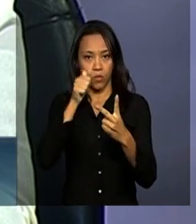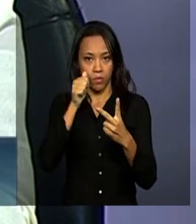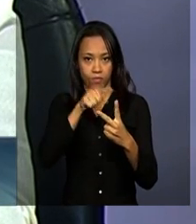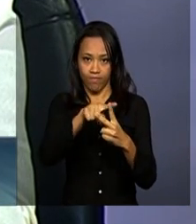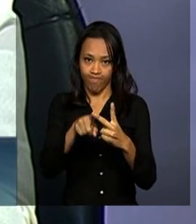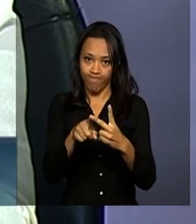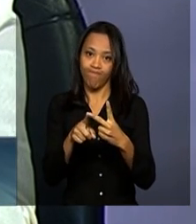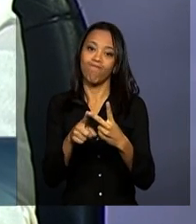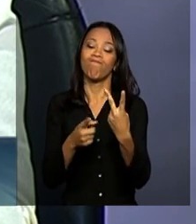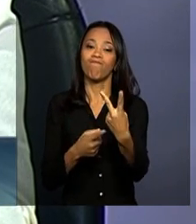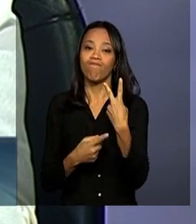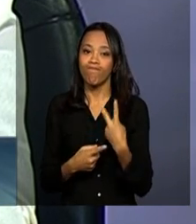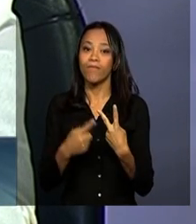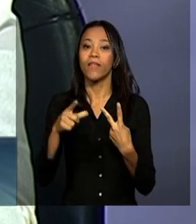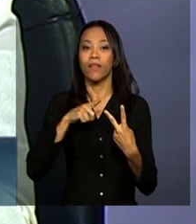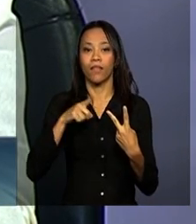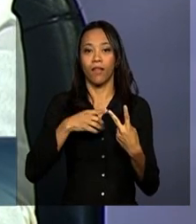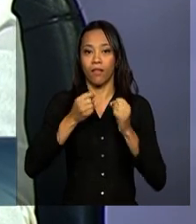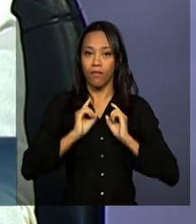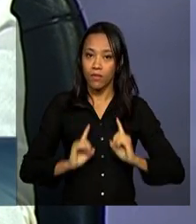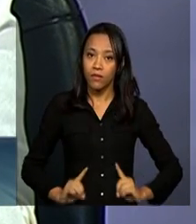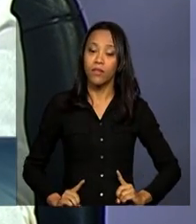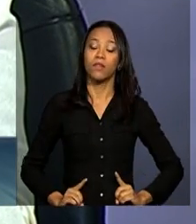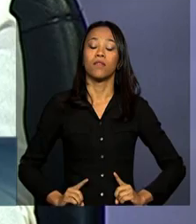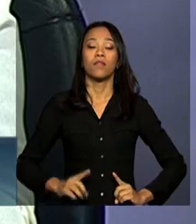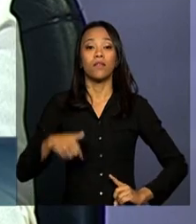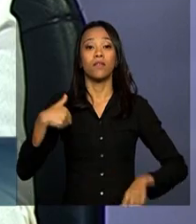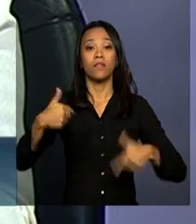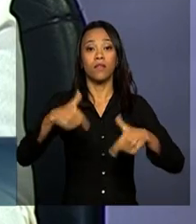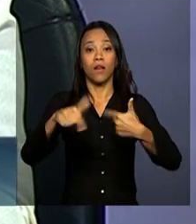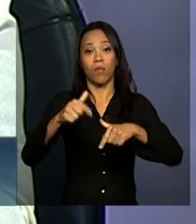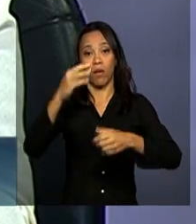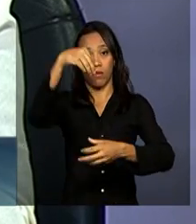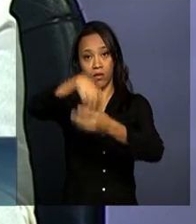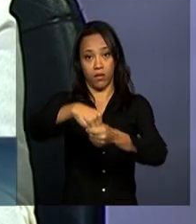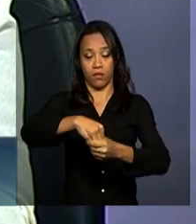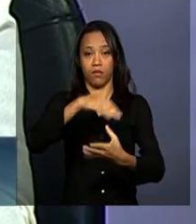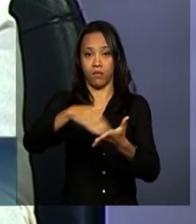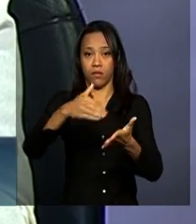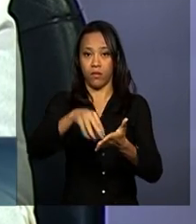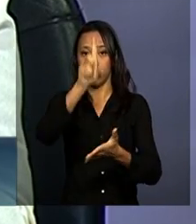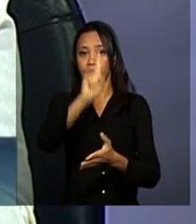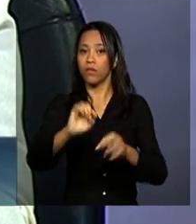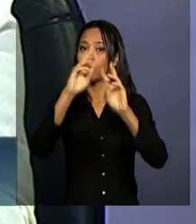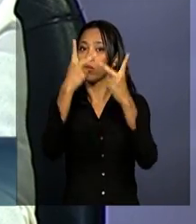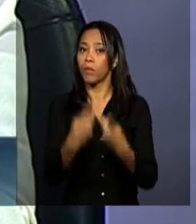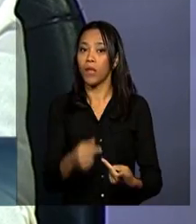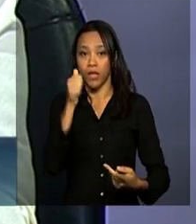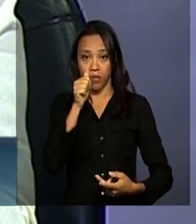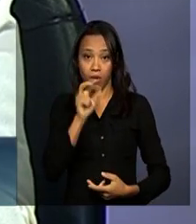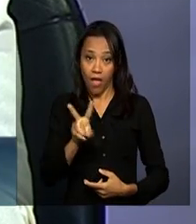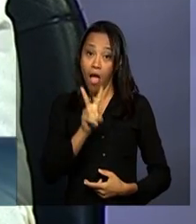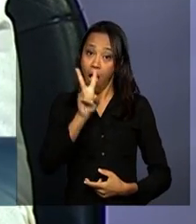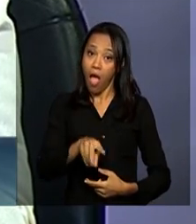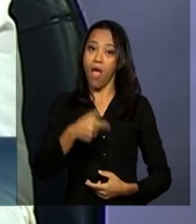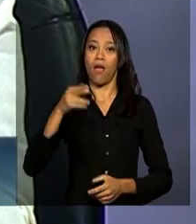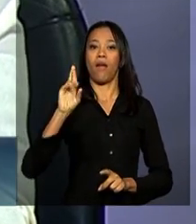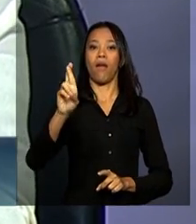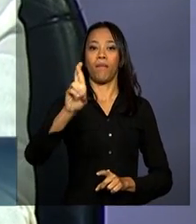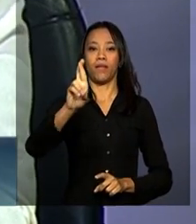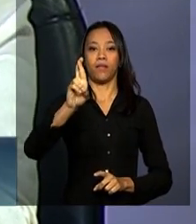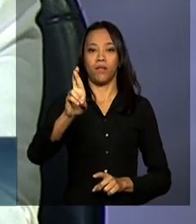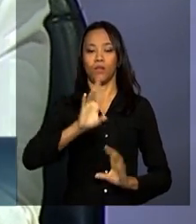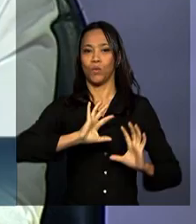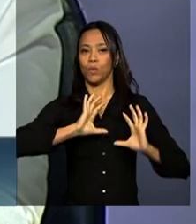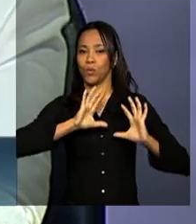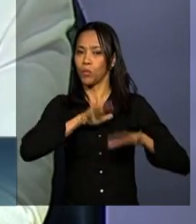que são duas mulheres com deficiência que trabalham na Secretaria de Direitos Humanos como representantes do movimento, né? Então,